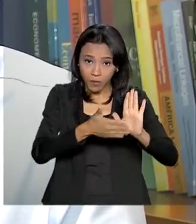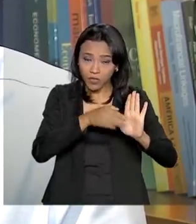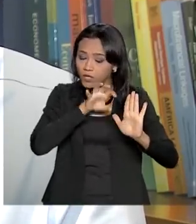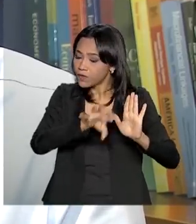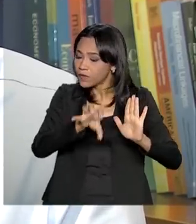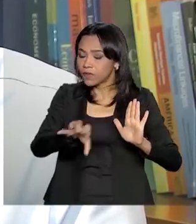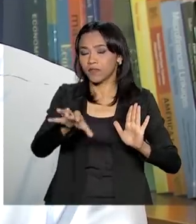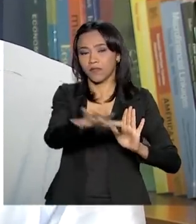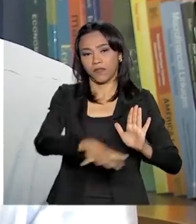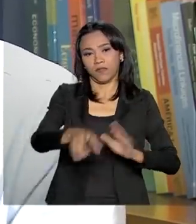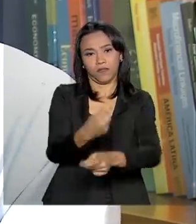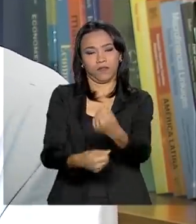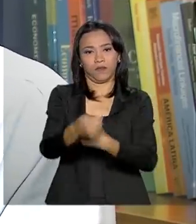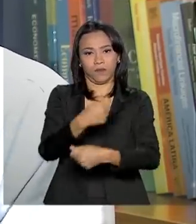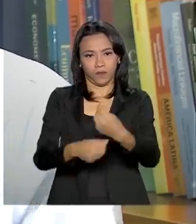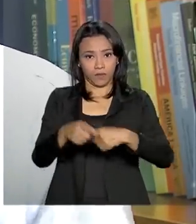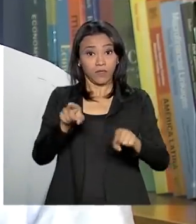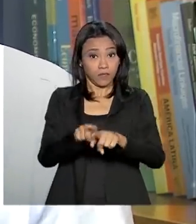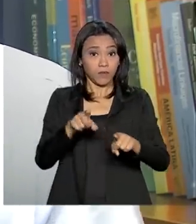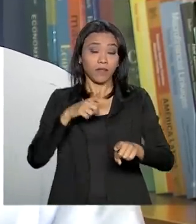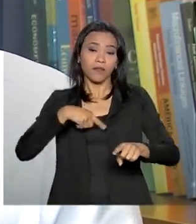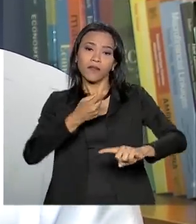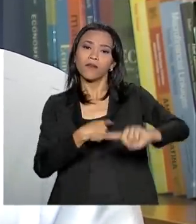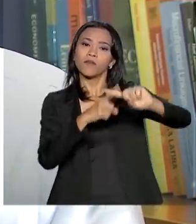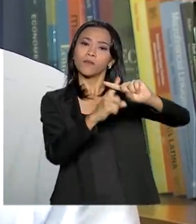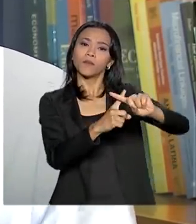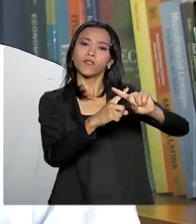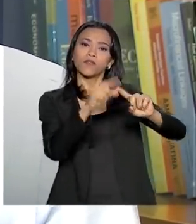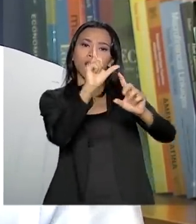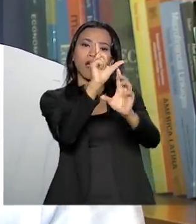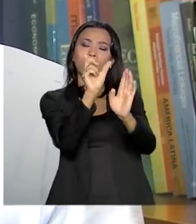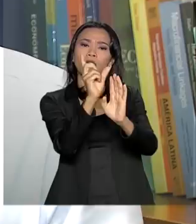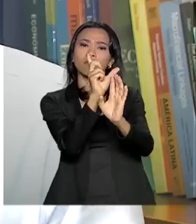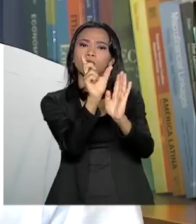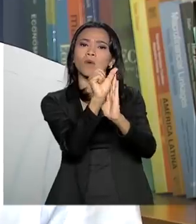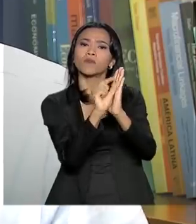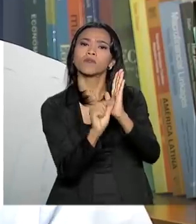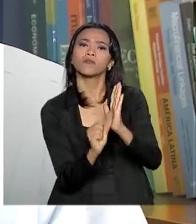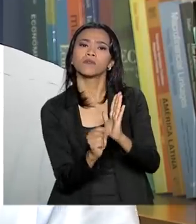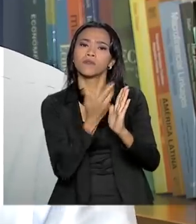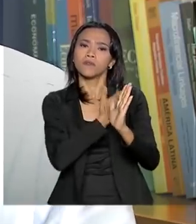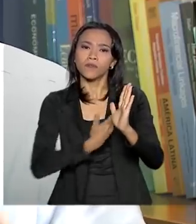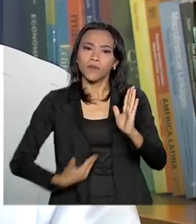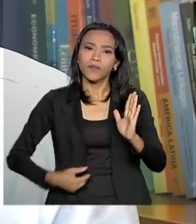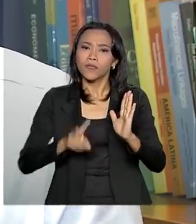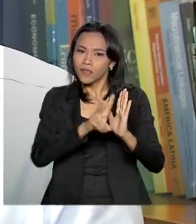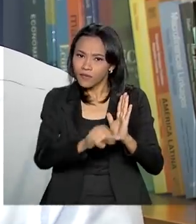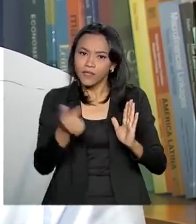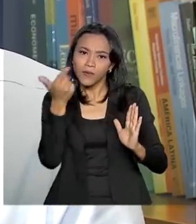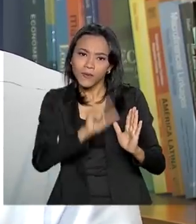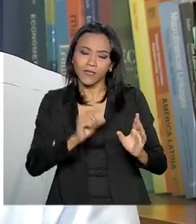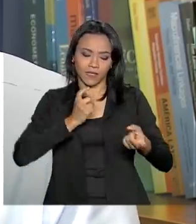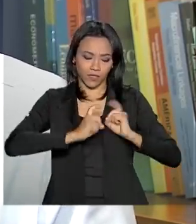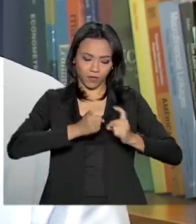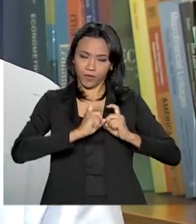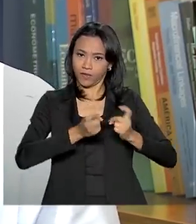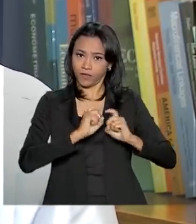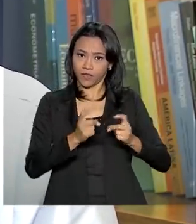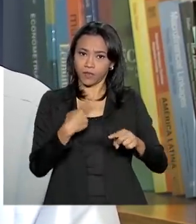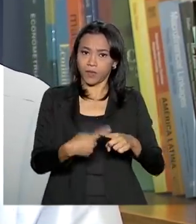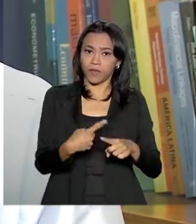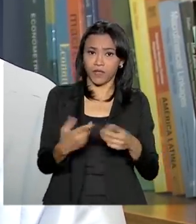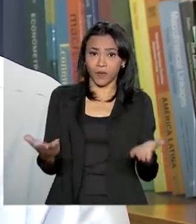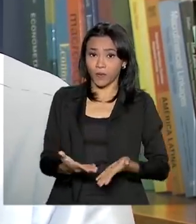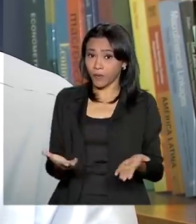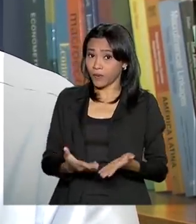nada desprezível. E tem um efeito positivo sobre as contas públicas, que ao longo do tempo elas vão se tornar mais administráveis, porque hoje conta